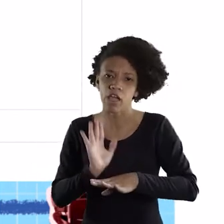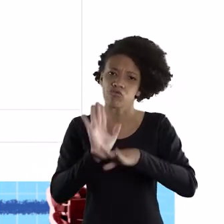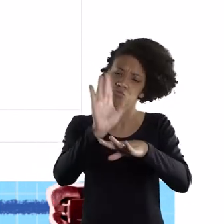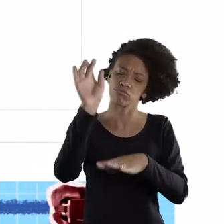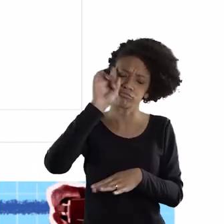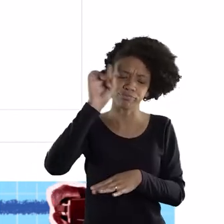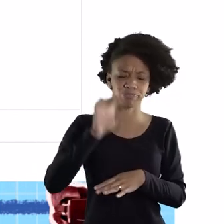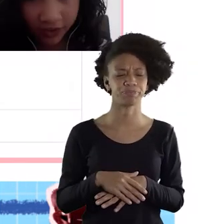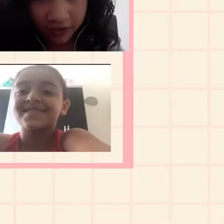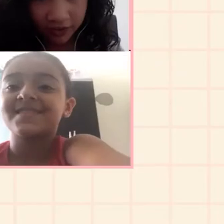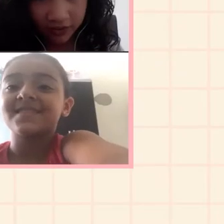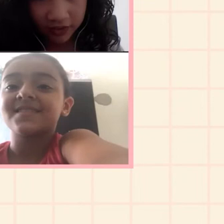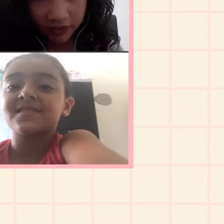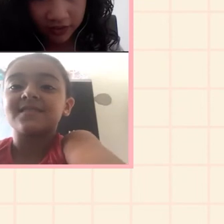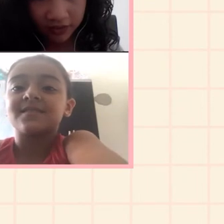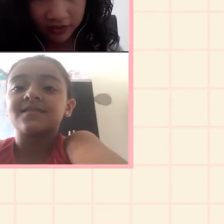dia a dia